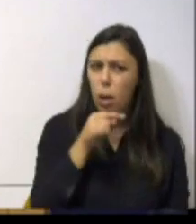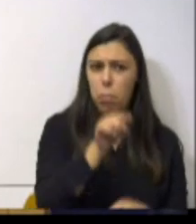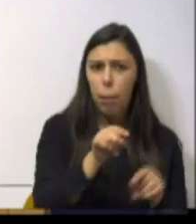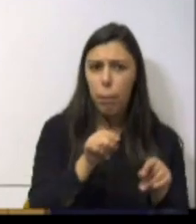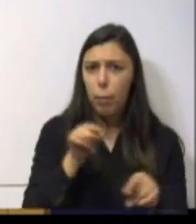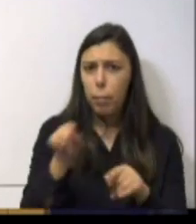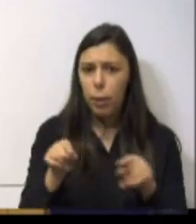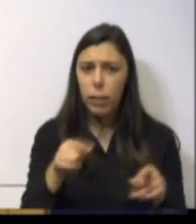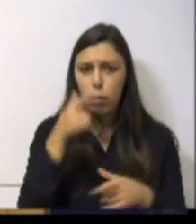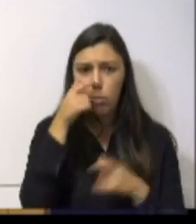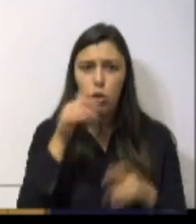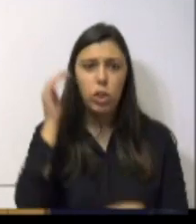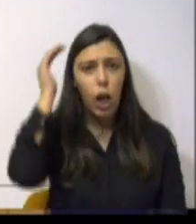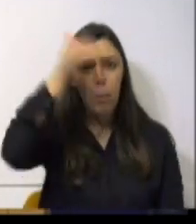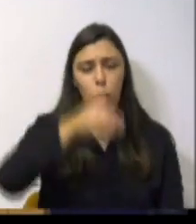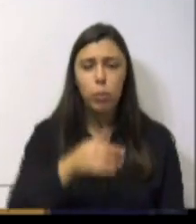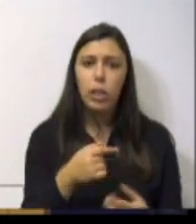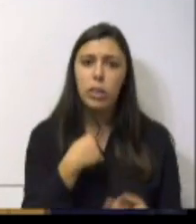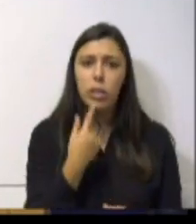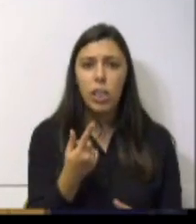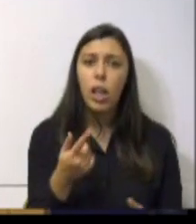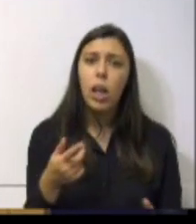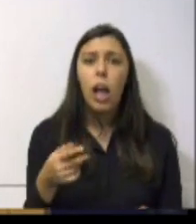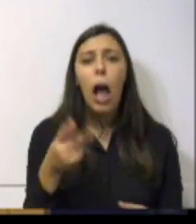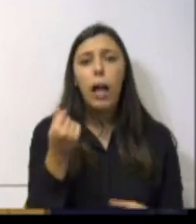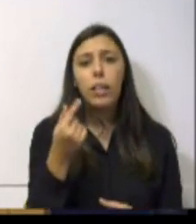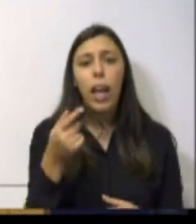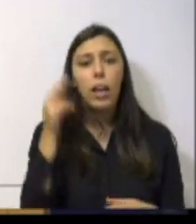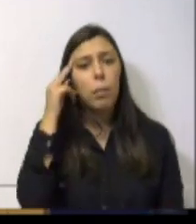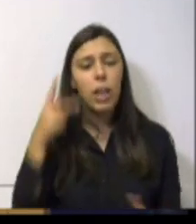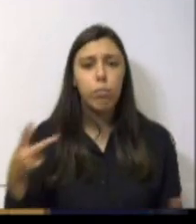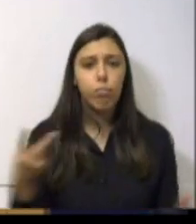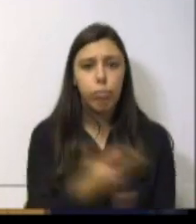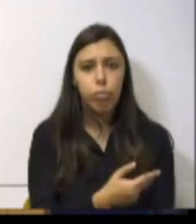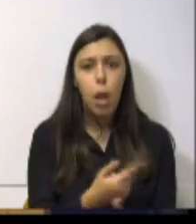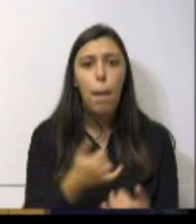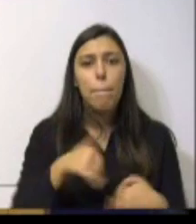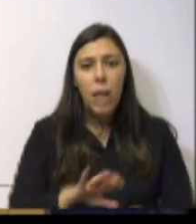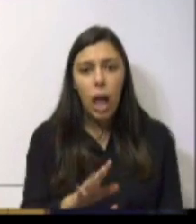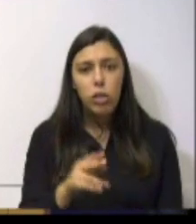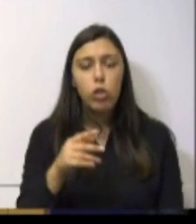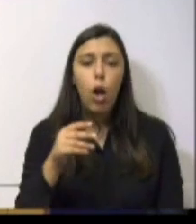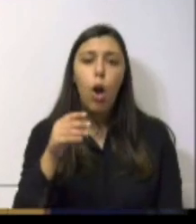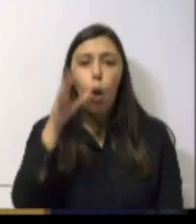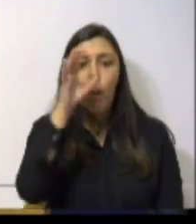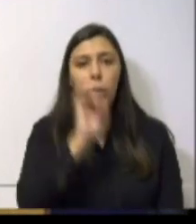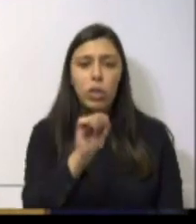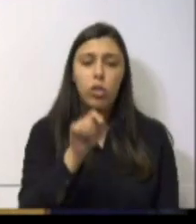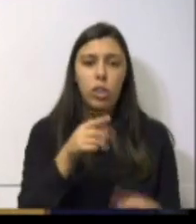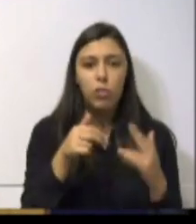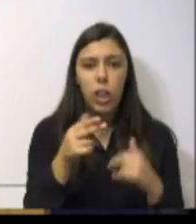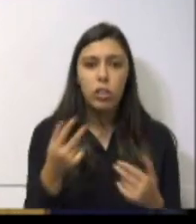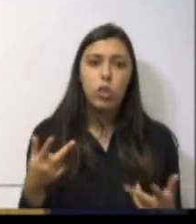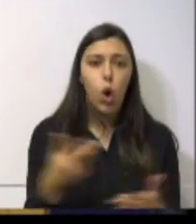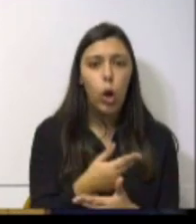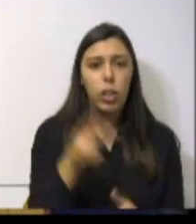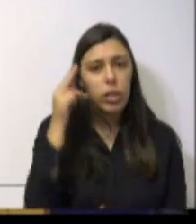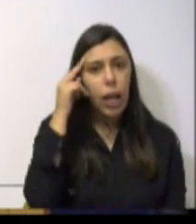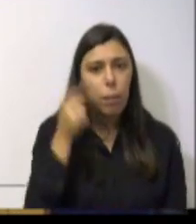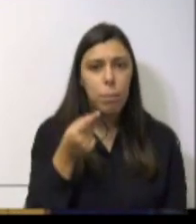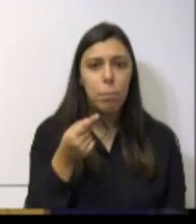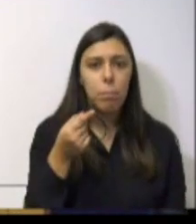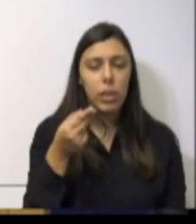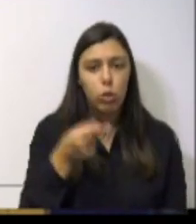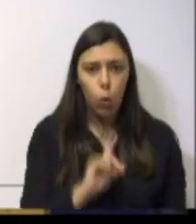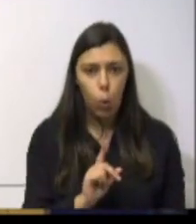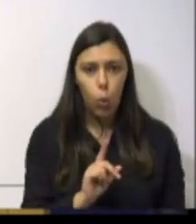República de estar a cortar dinheiro à Madeira. Mas um ministro das Finanças não corta dinheiro à Madeira. Quem estabelece as